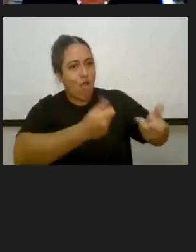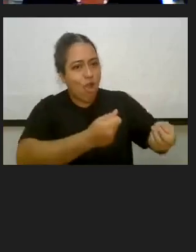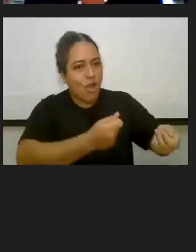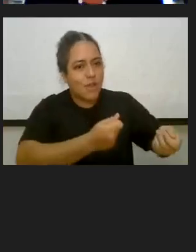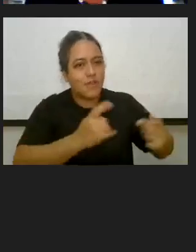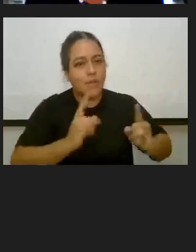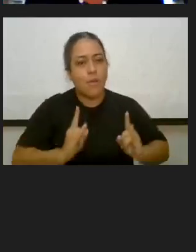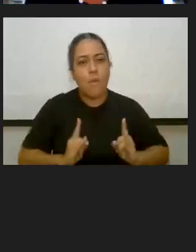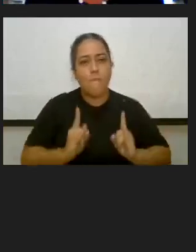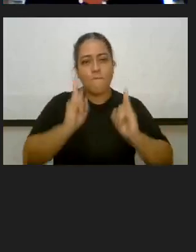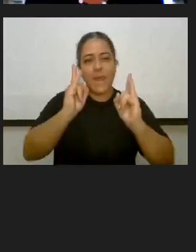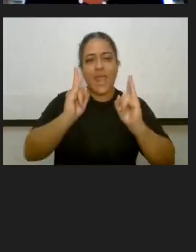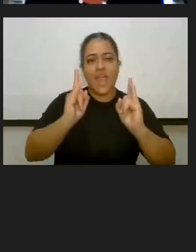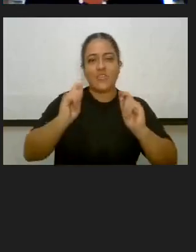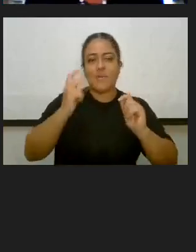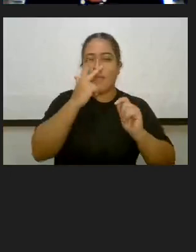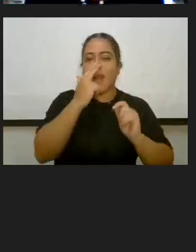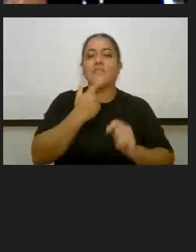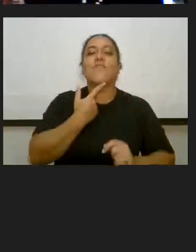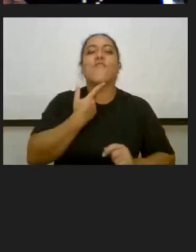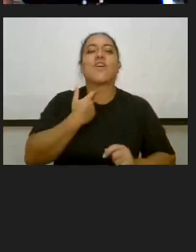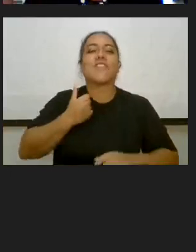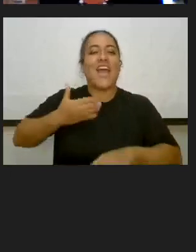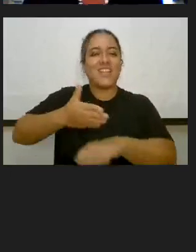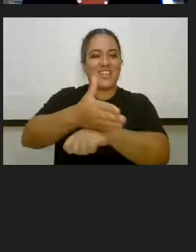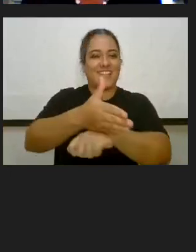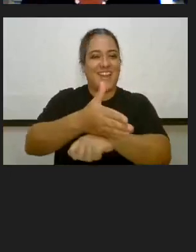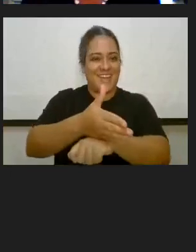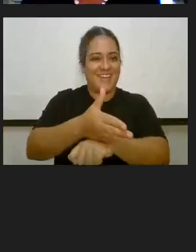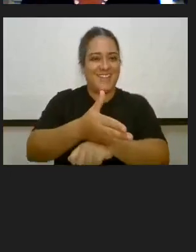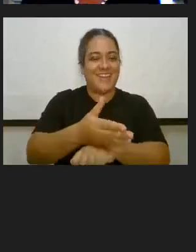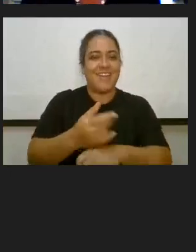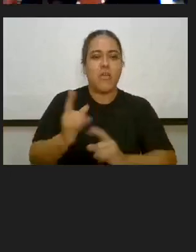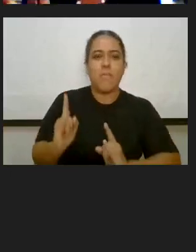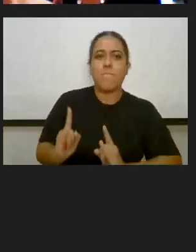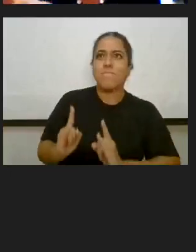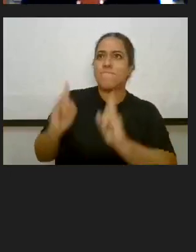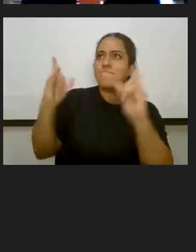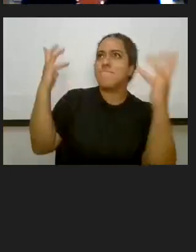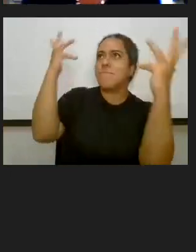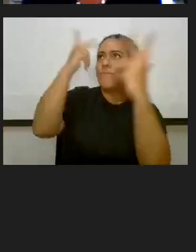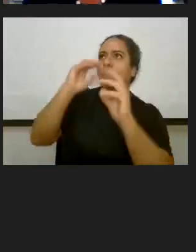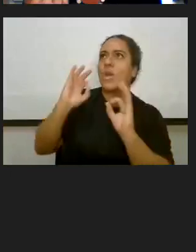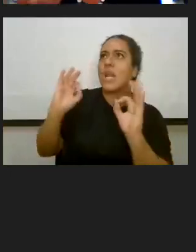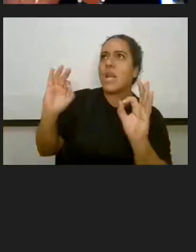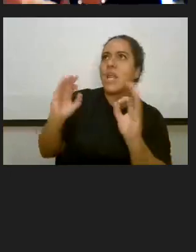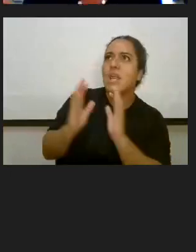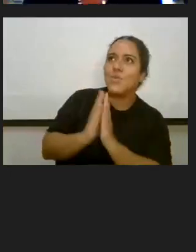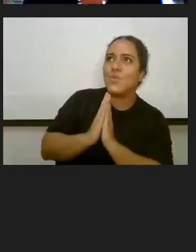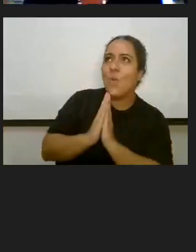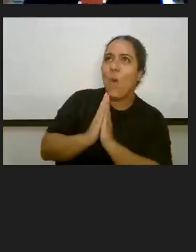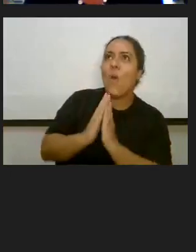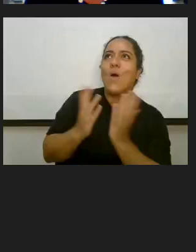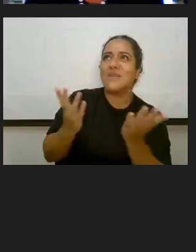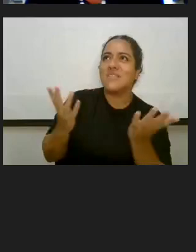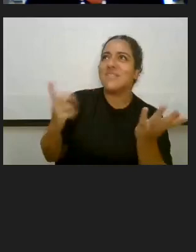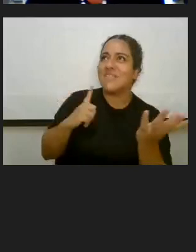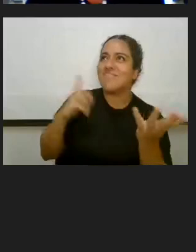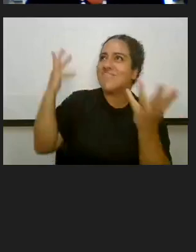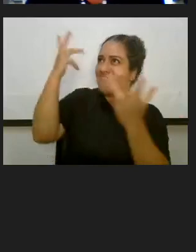prédio que te convida para entrar, é um prédio que tem estética, tem